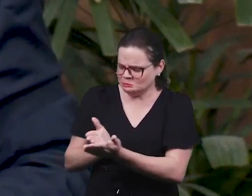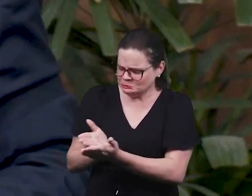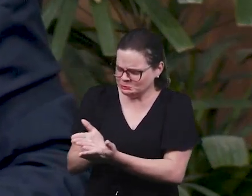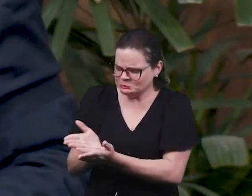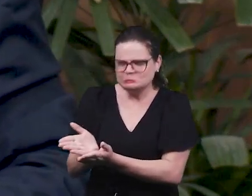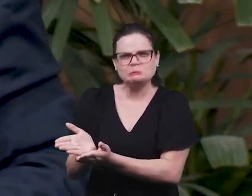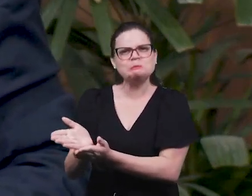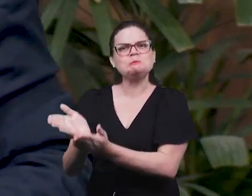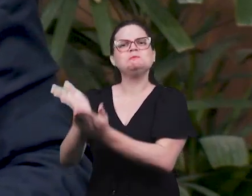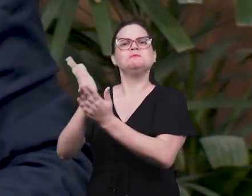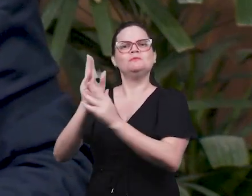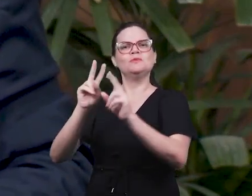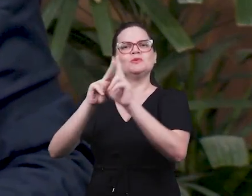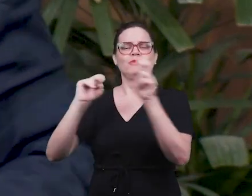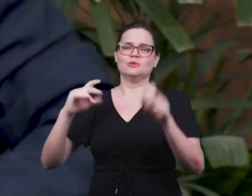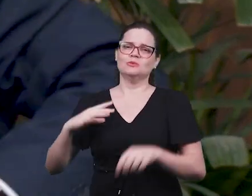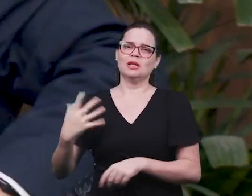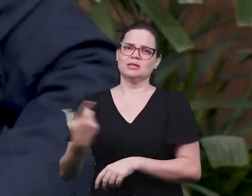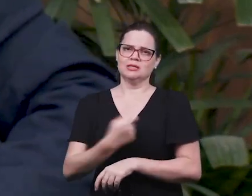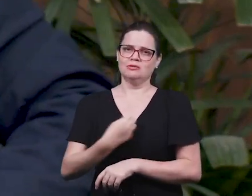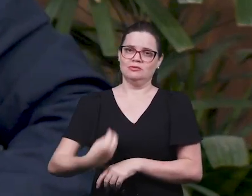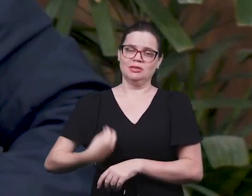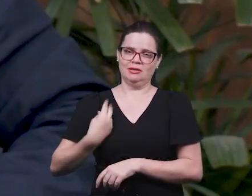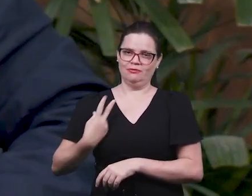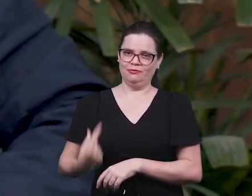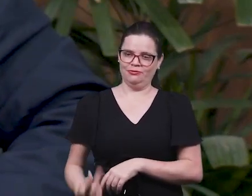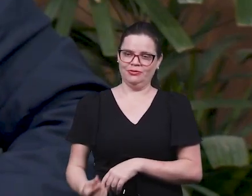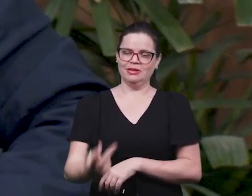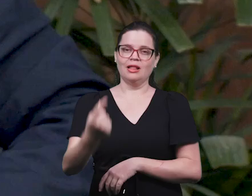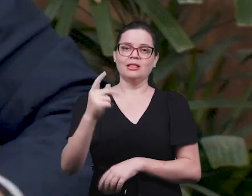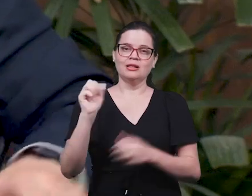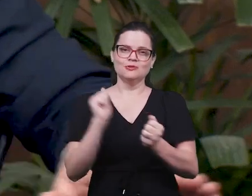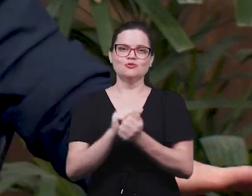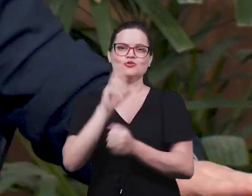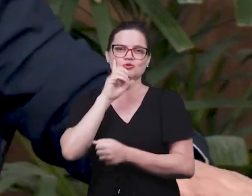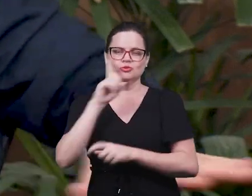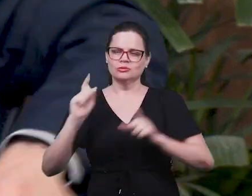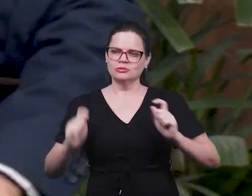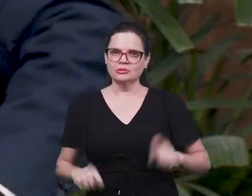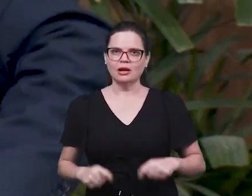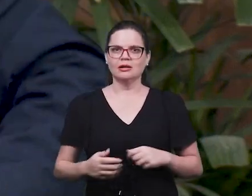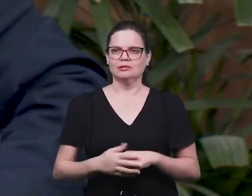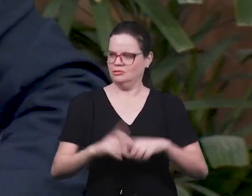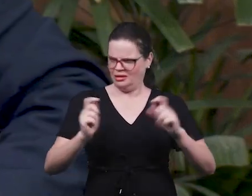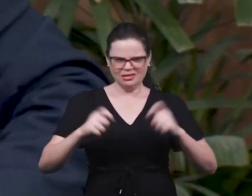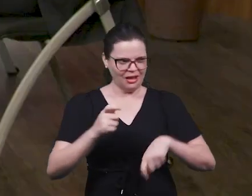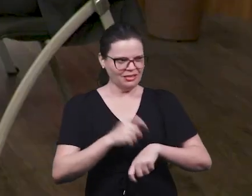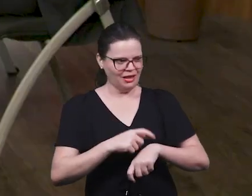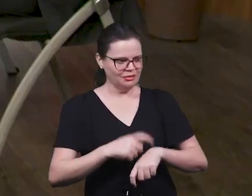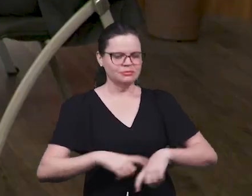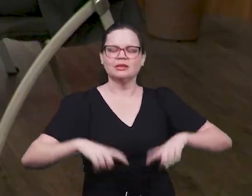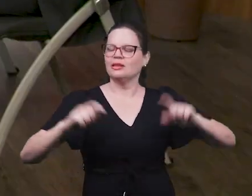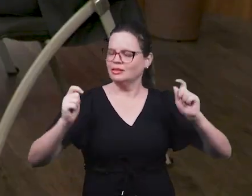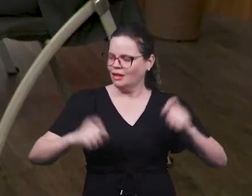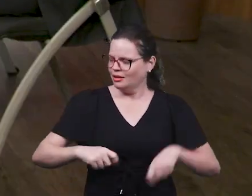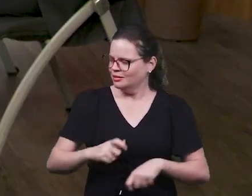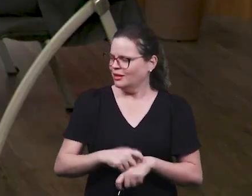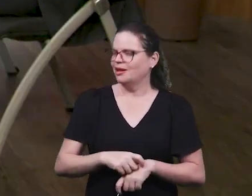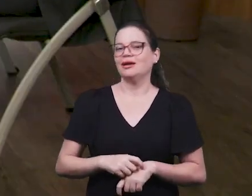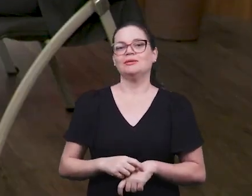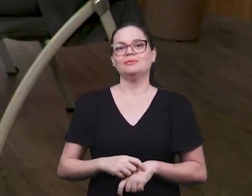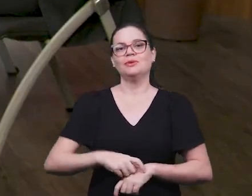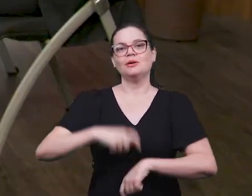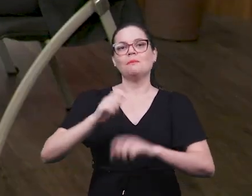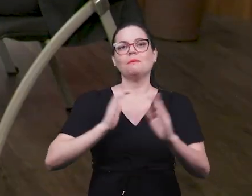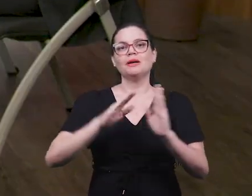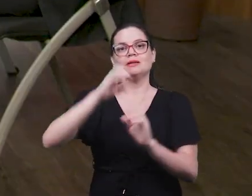que leva à salvação Glória a Deus. e à vida eterna com Deus. Ainda há tempo, não é isso? Ainda há Douglas? tempo. É o tempo